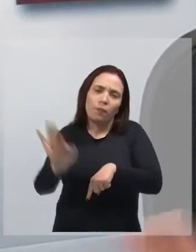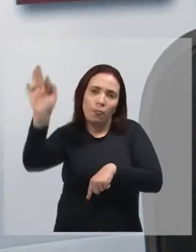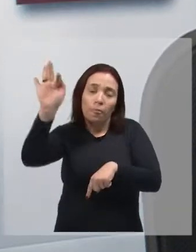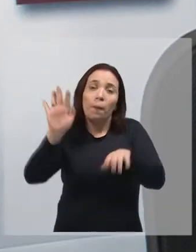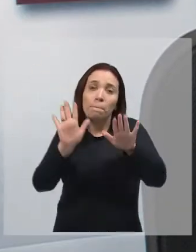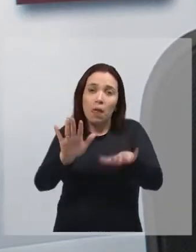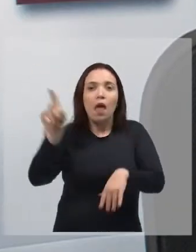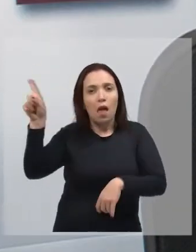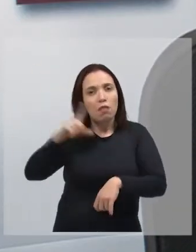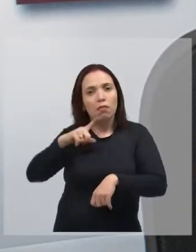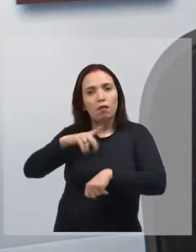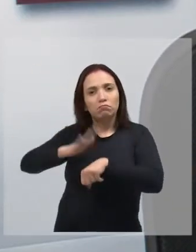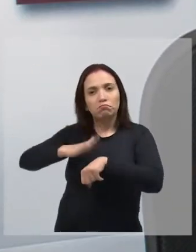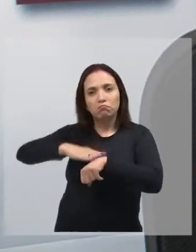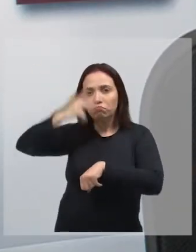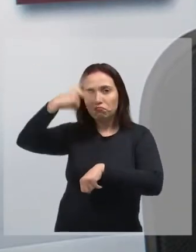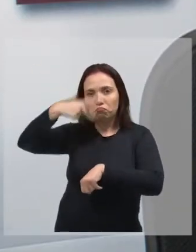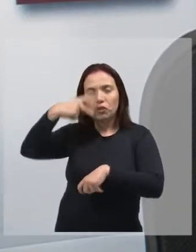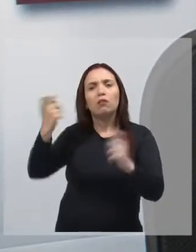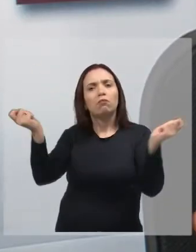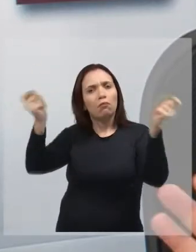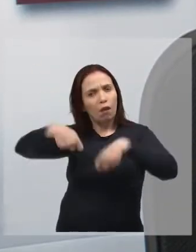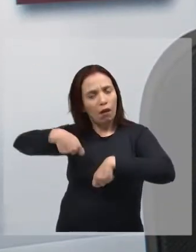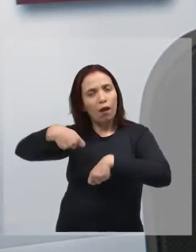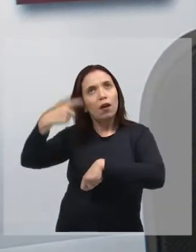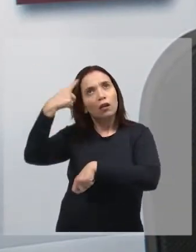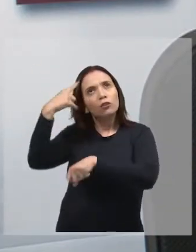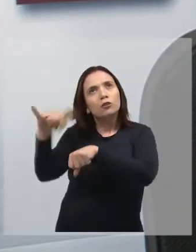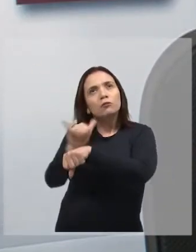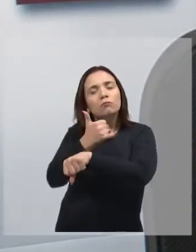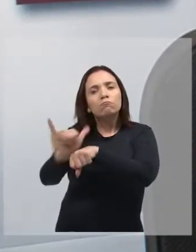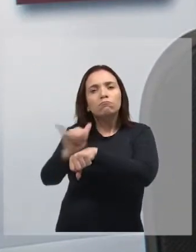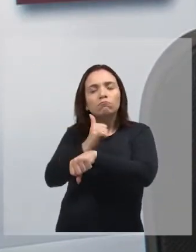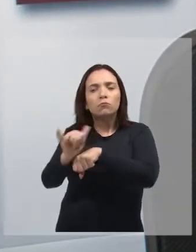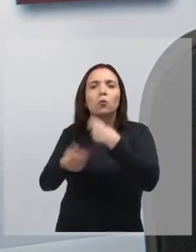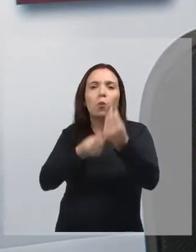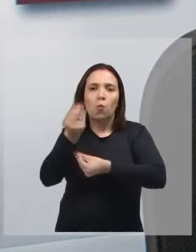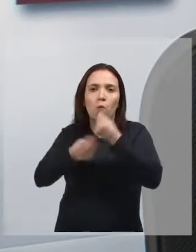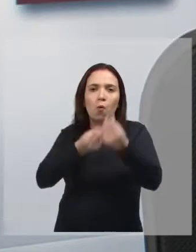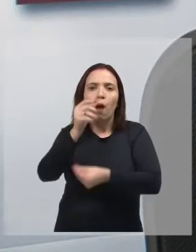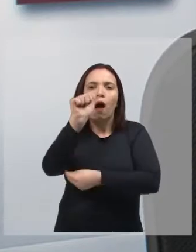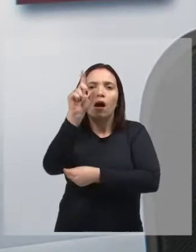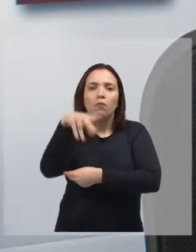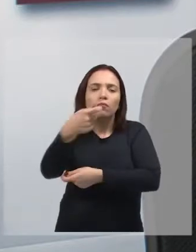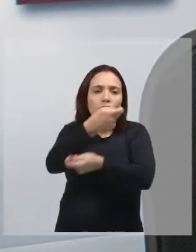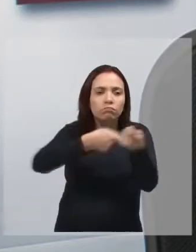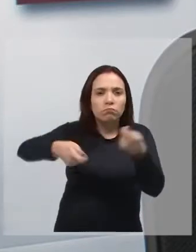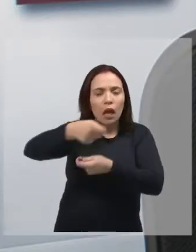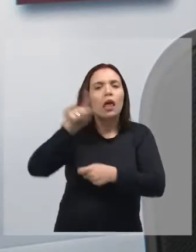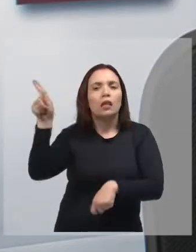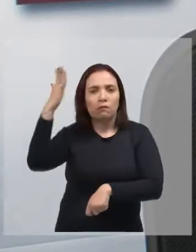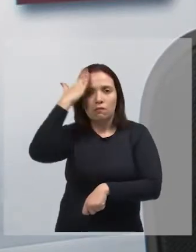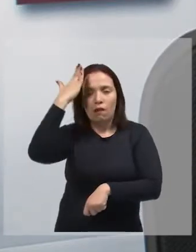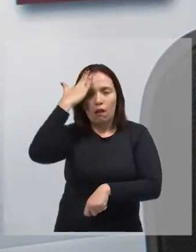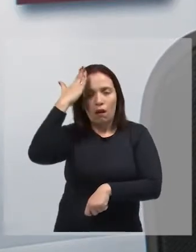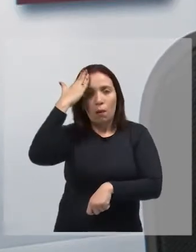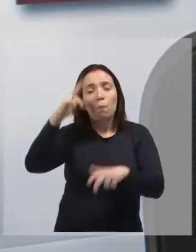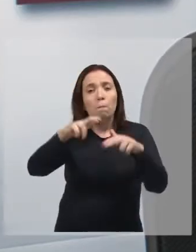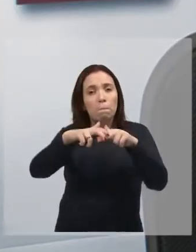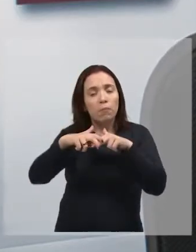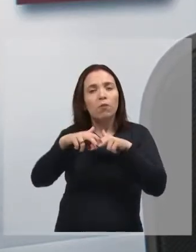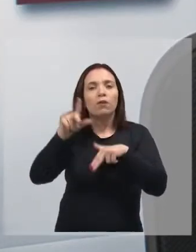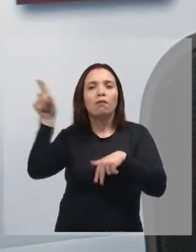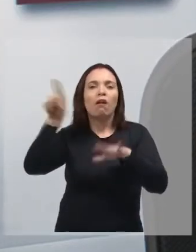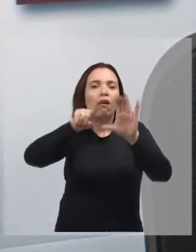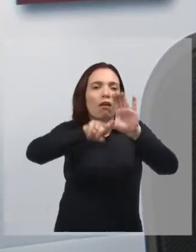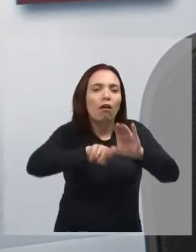mas ele tem ainda algumas manobras técnicas e administrativas que ele pode usar. Isso dá uma liberdade